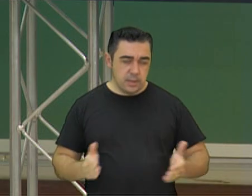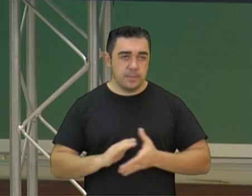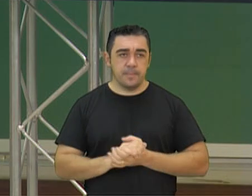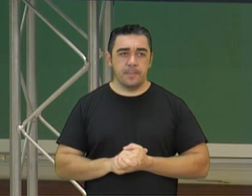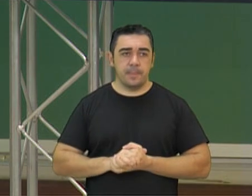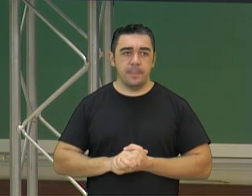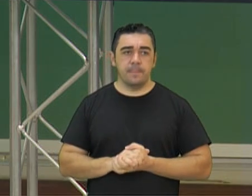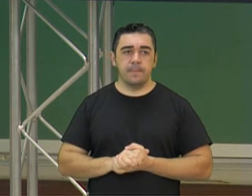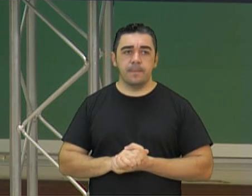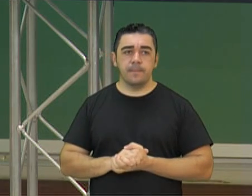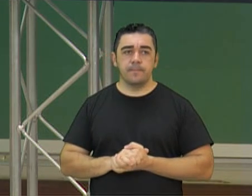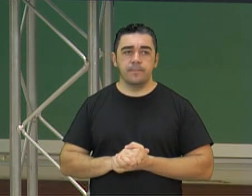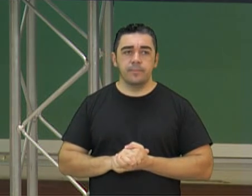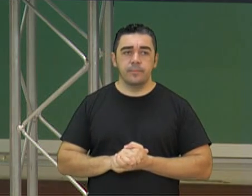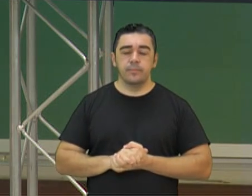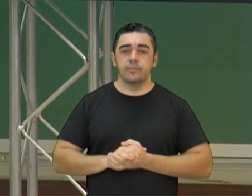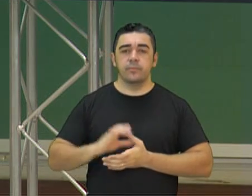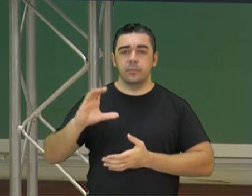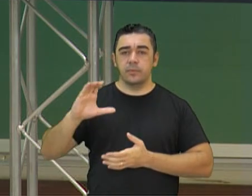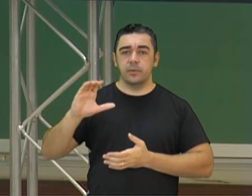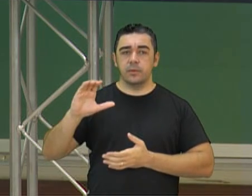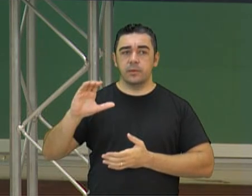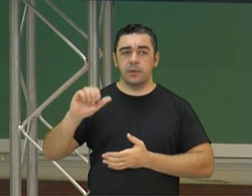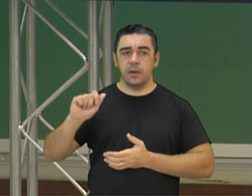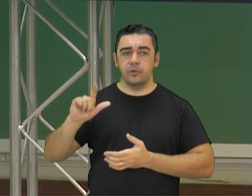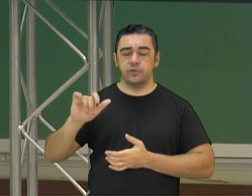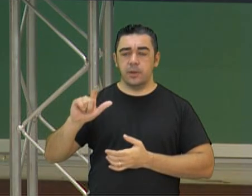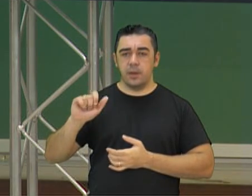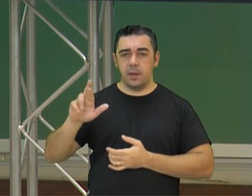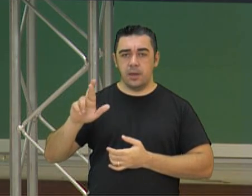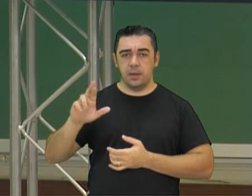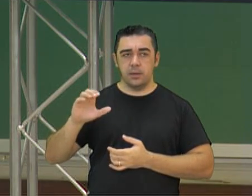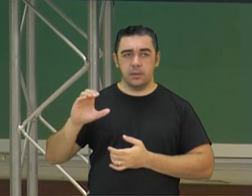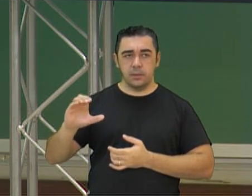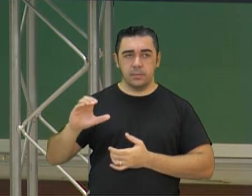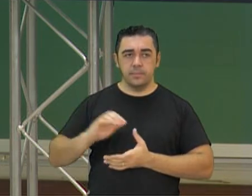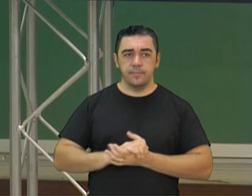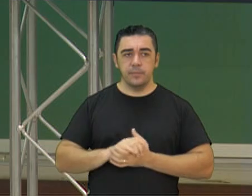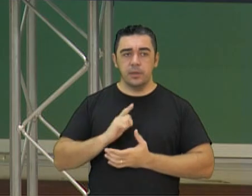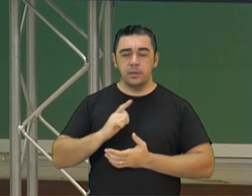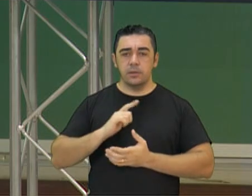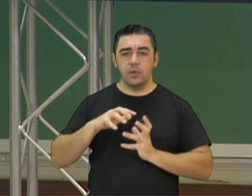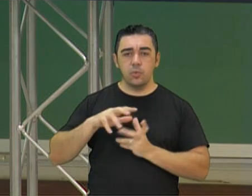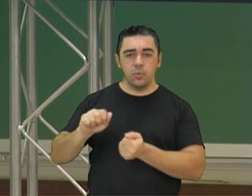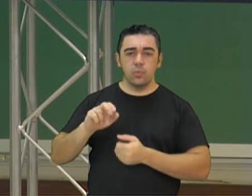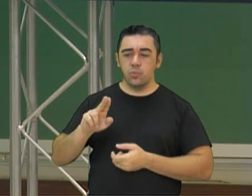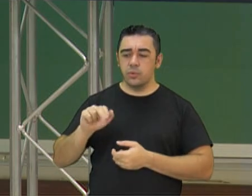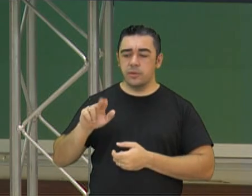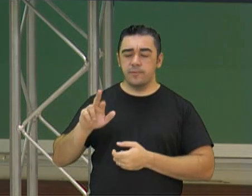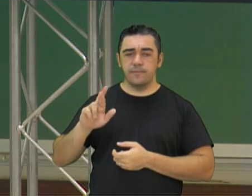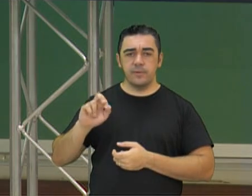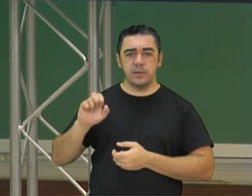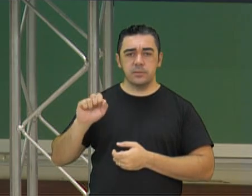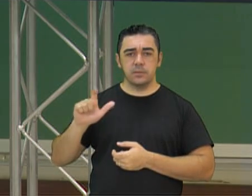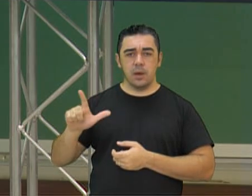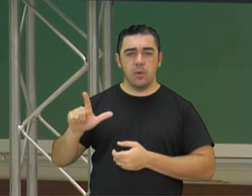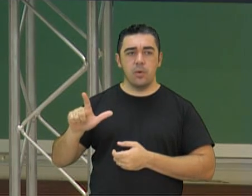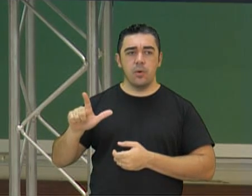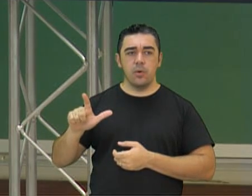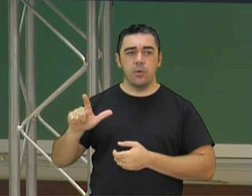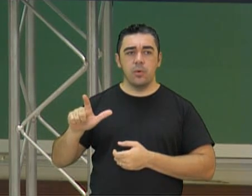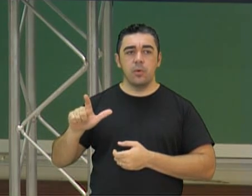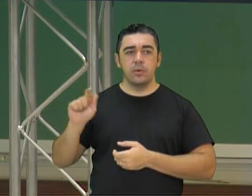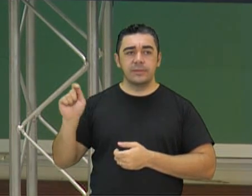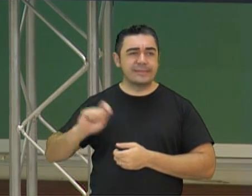que é essa daqui. Nós temos o Universal Reformer, que esse aqui é um aparelho que